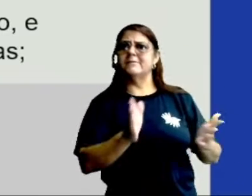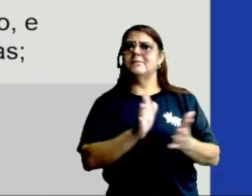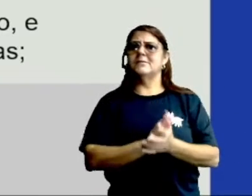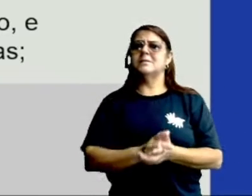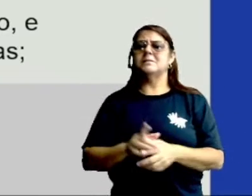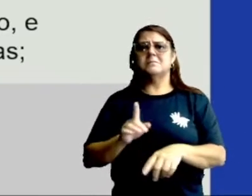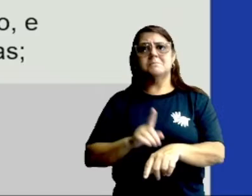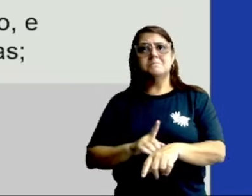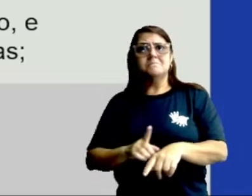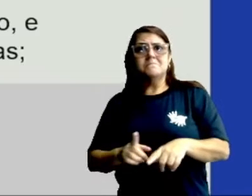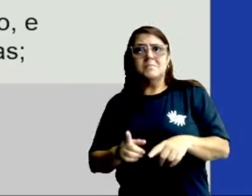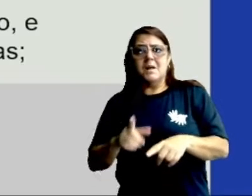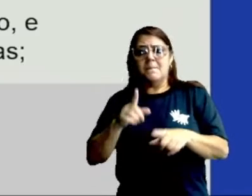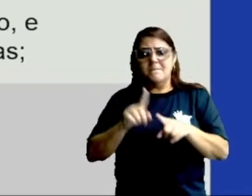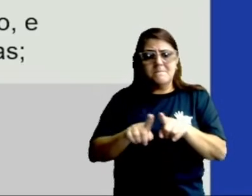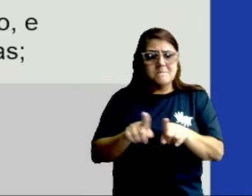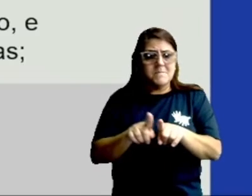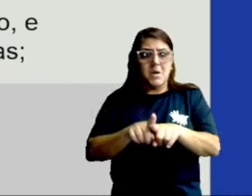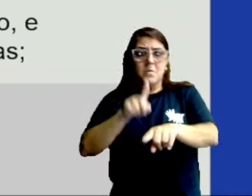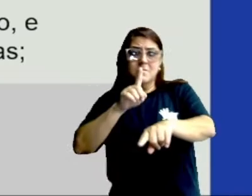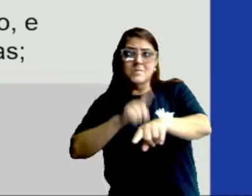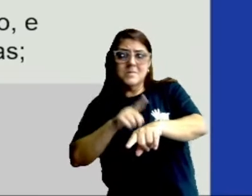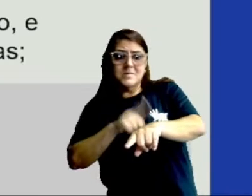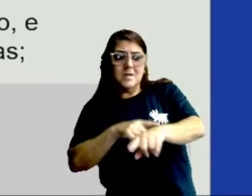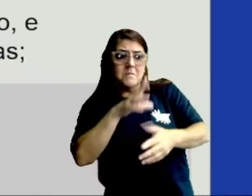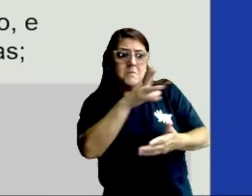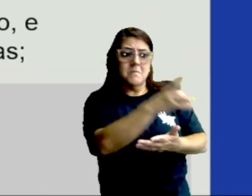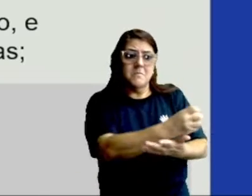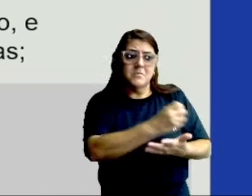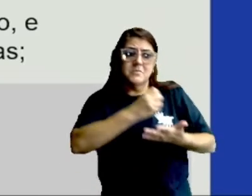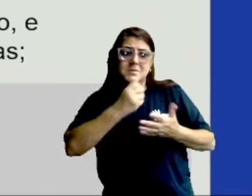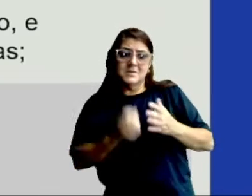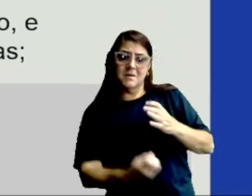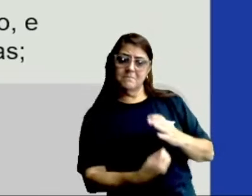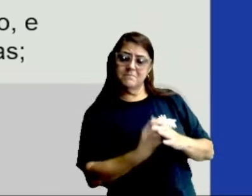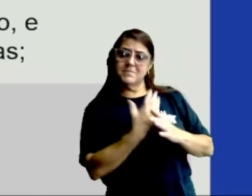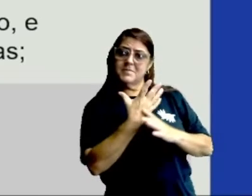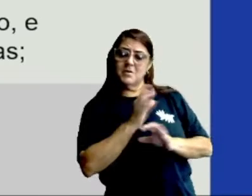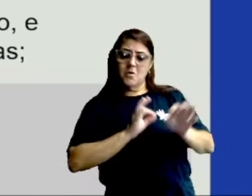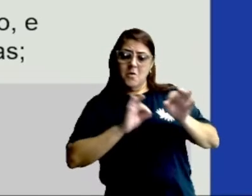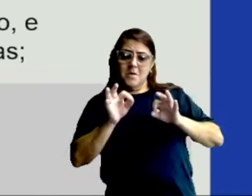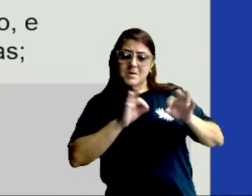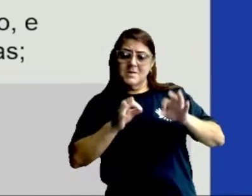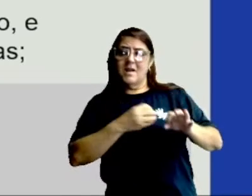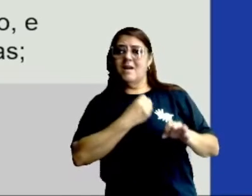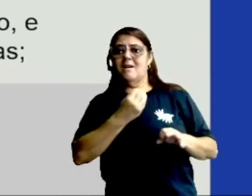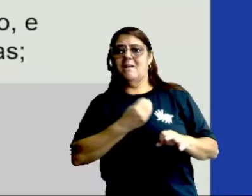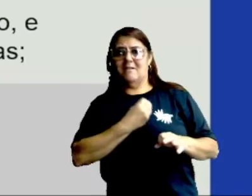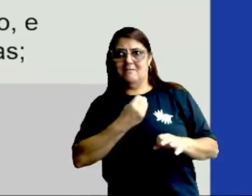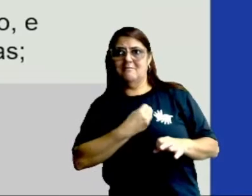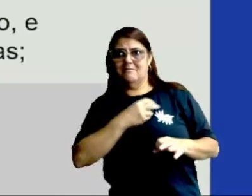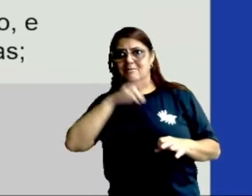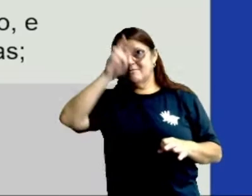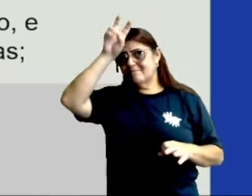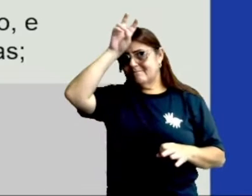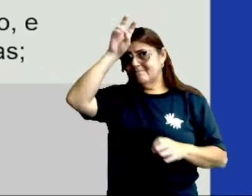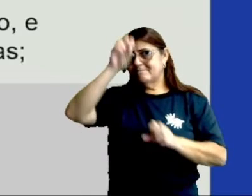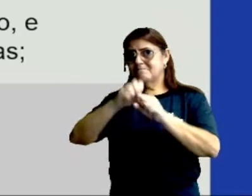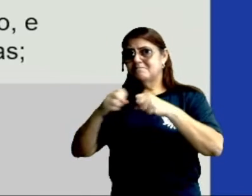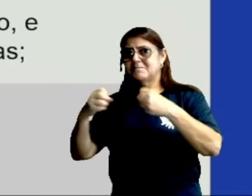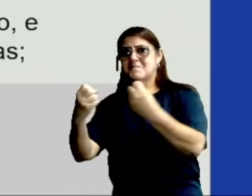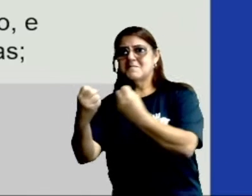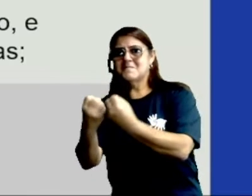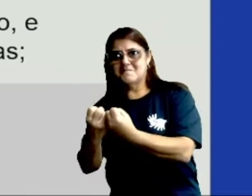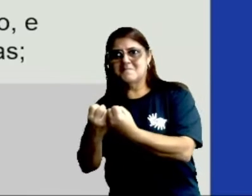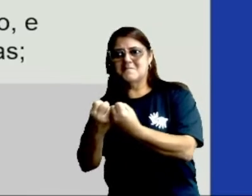que eles iriam fazer a colheita que eles iriam fazer a semeadura Então tudo começou a ser organizada a vida cotidiana dessa sociedade